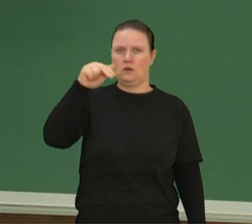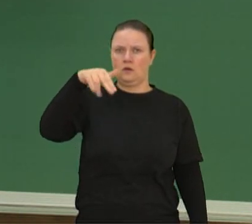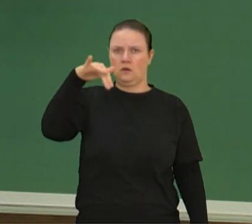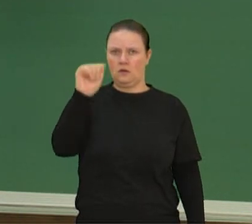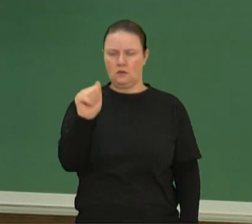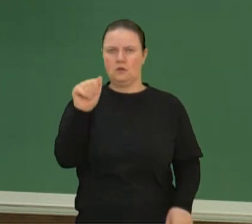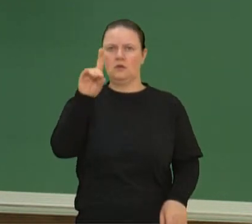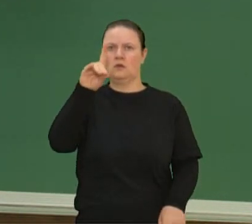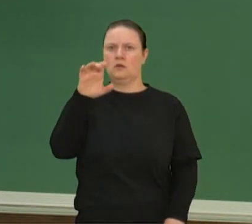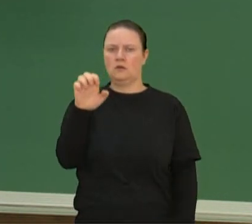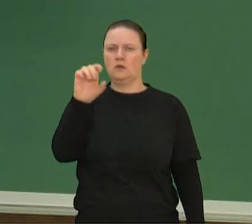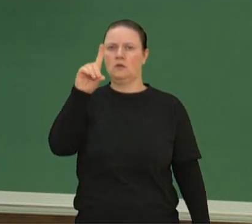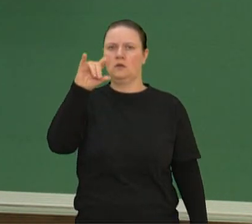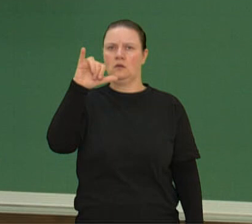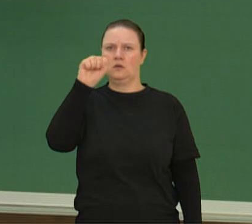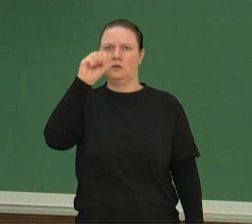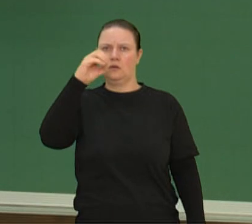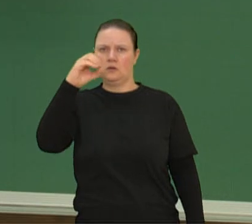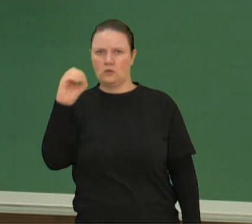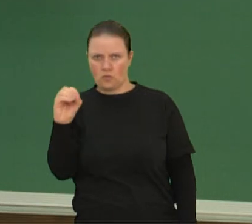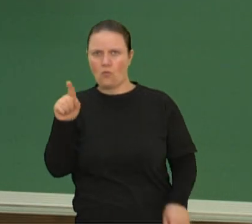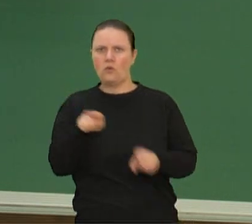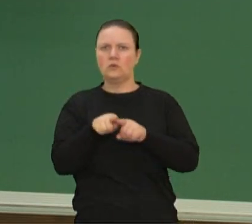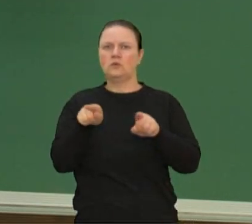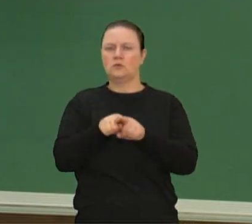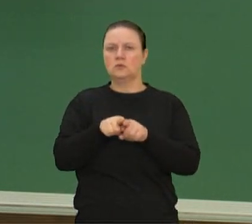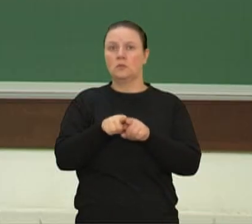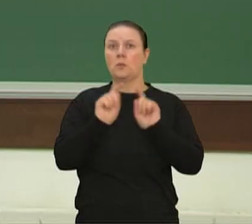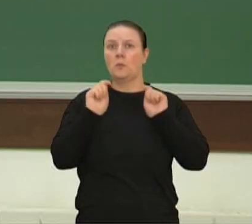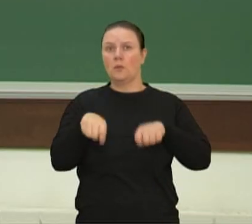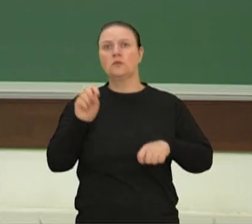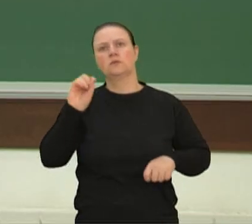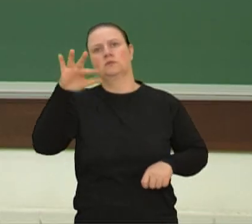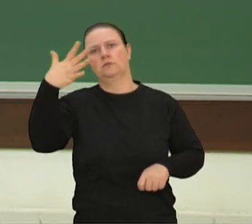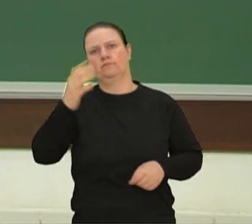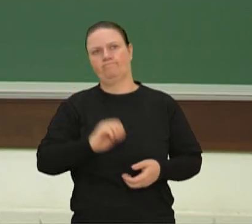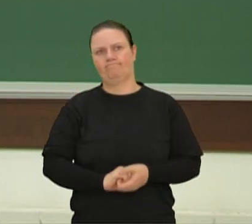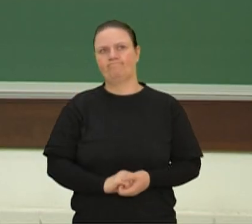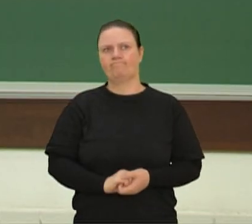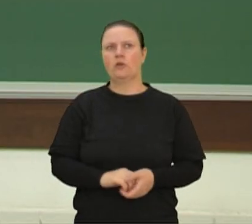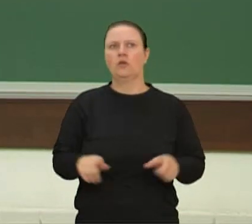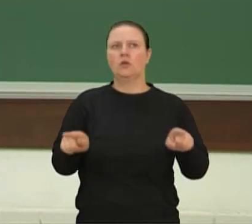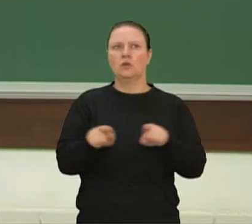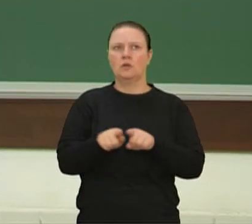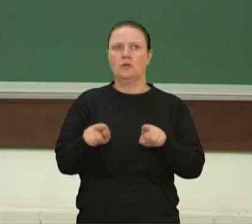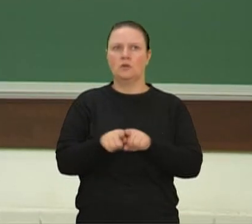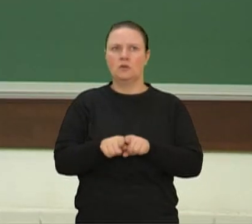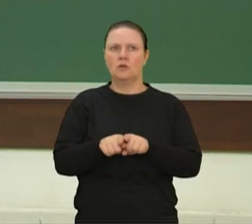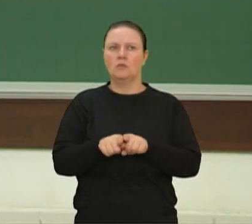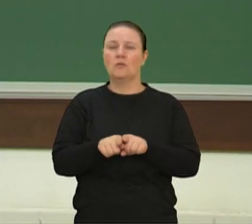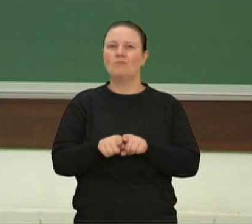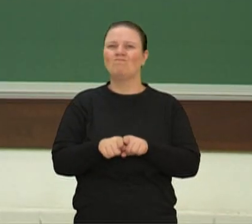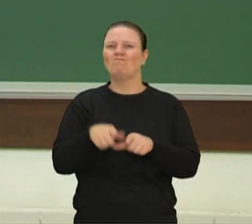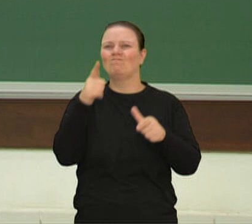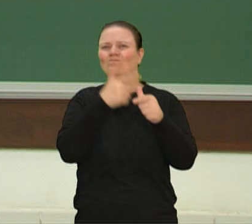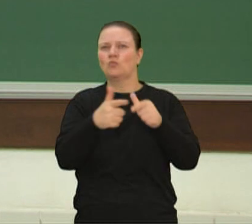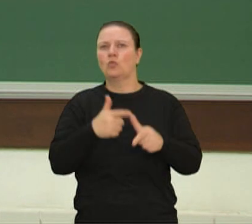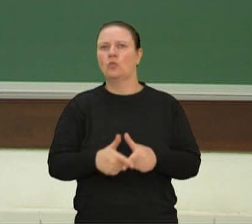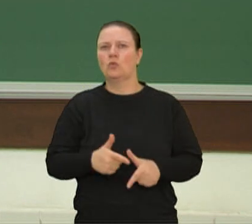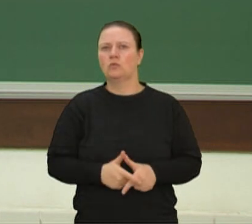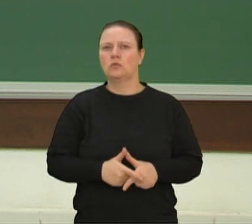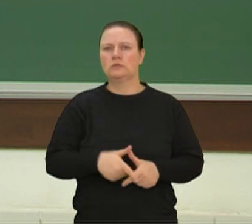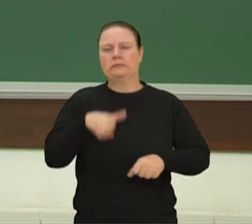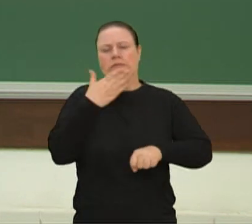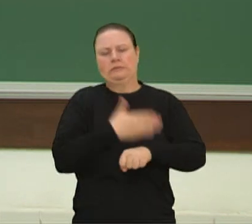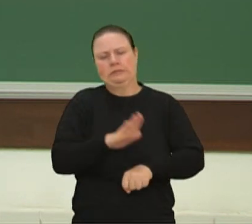Então, elas podem acontecer quando você é exposto a exercícios físicos feitos de forma inadequada por um período